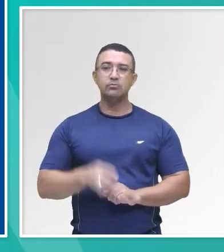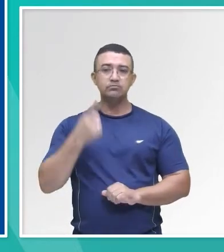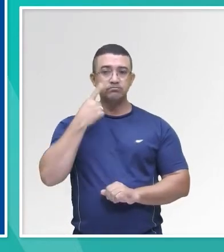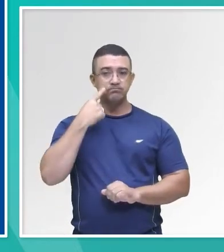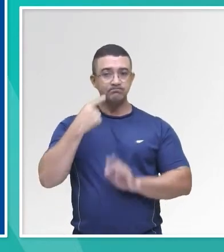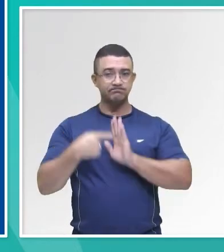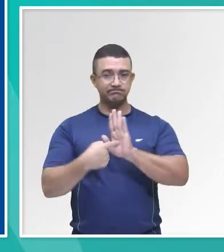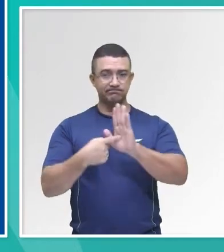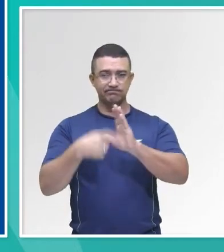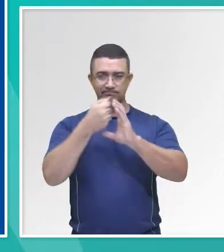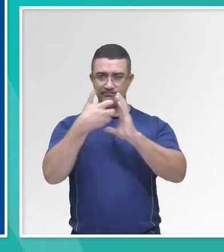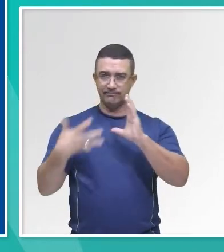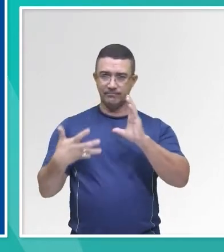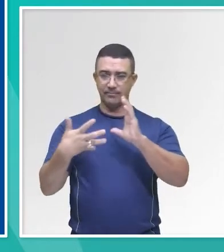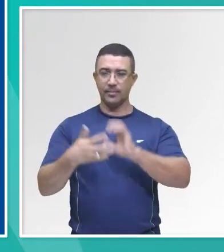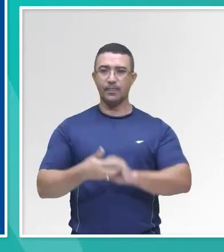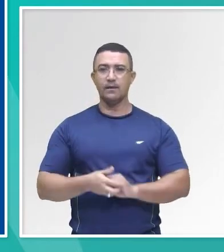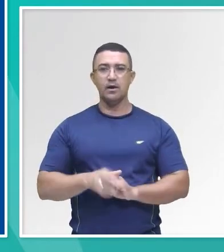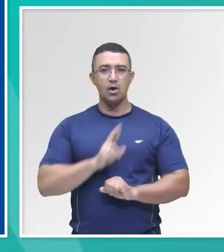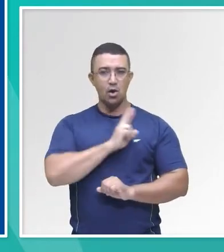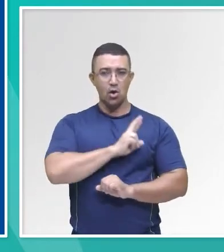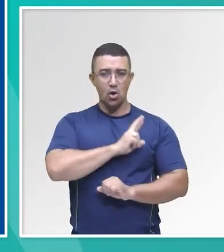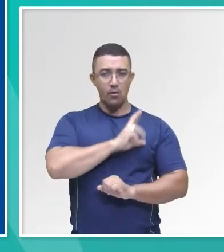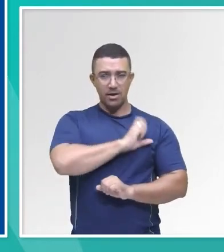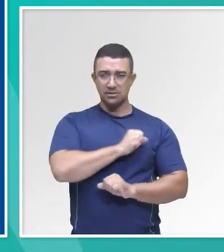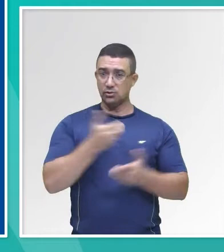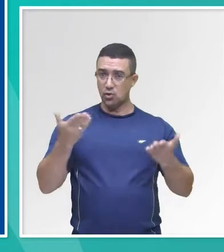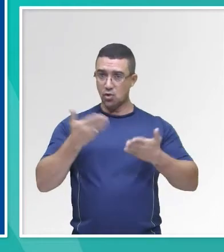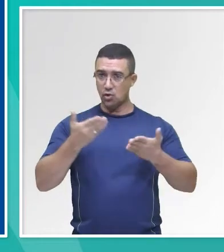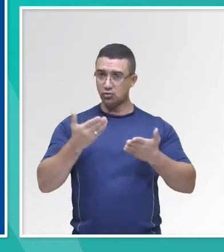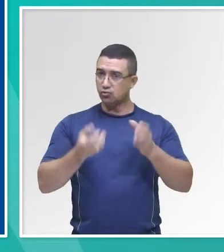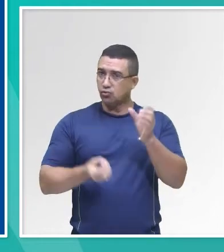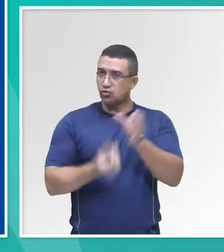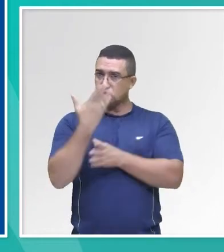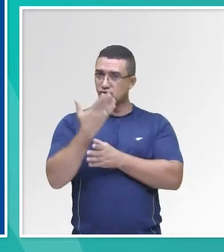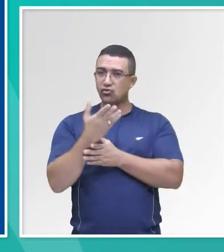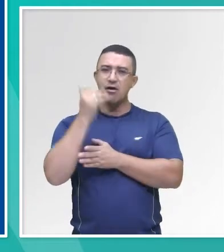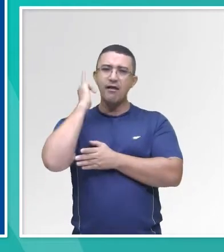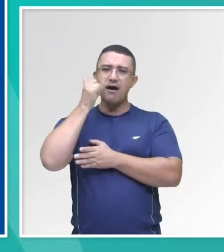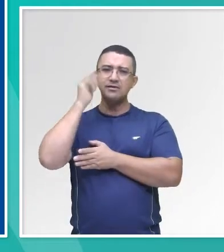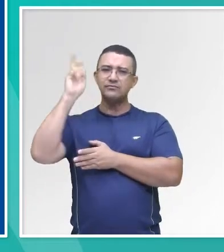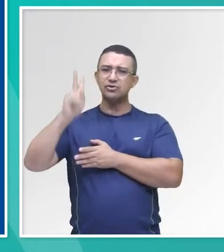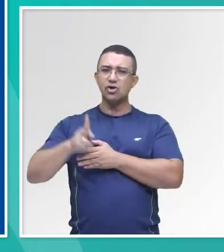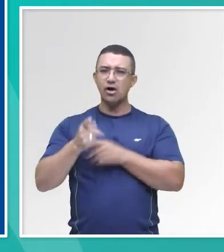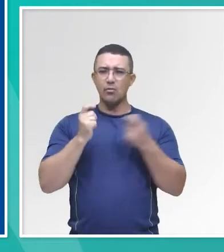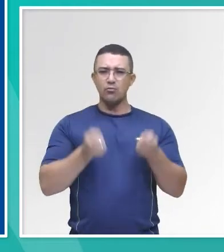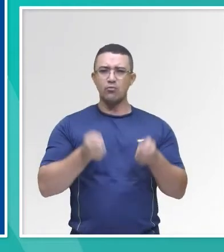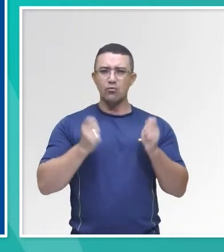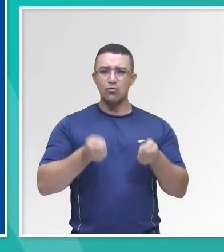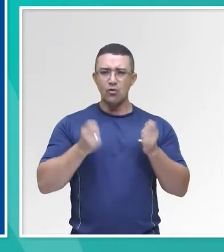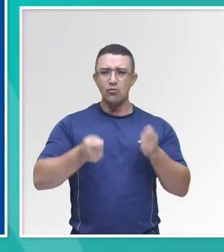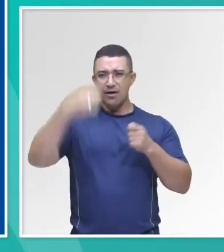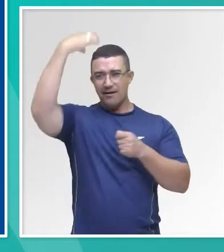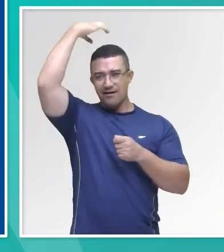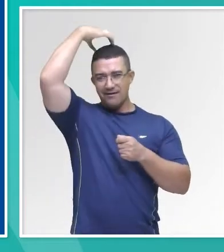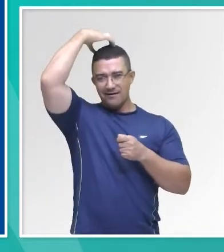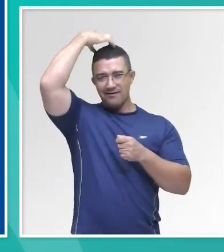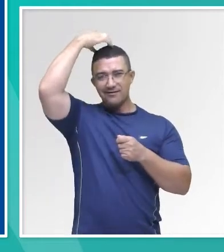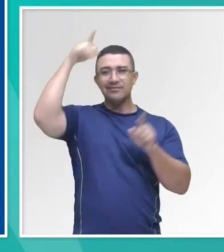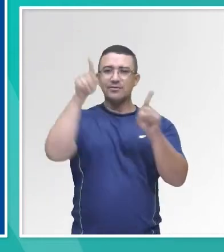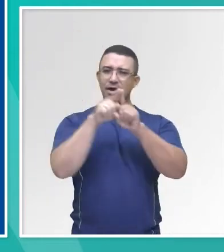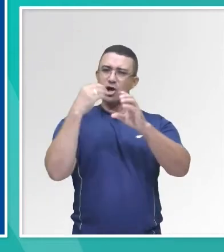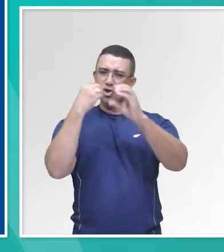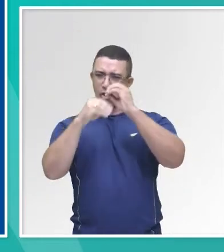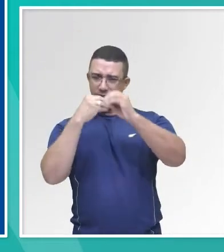características. O romance, por definição atual, sucedeu das narrativas medievais em versos, também eram conhecidos como novelas, romances